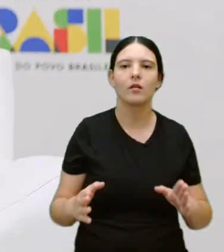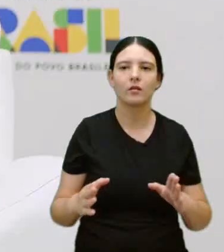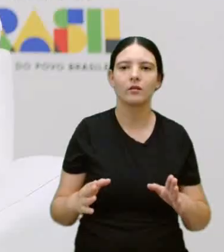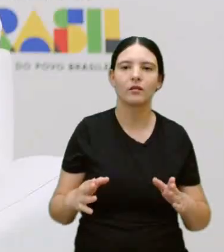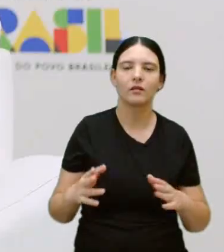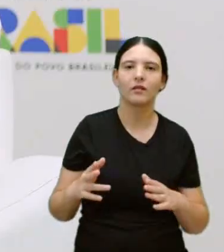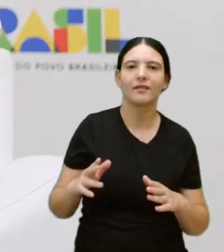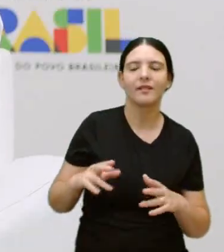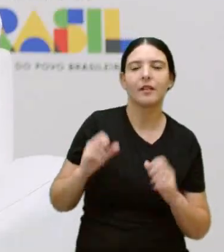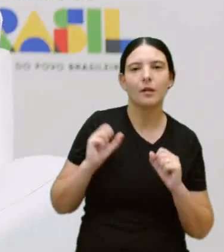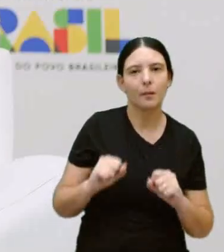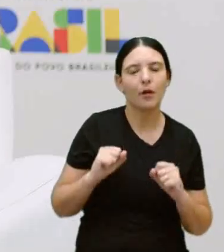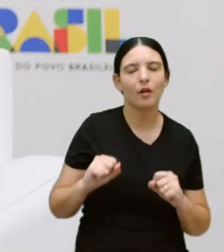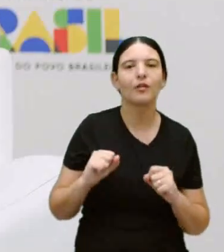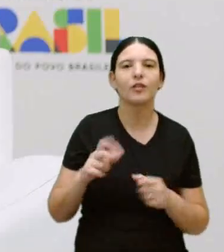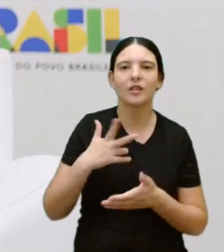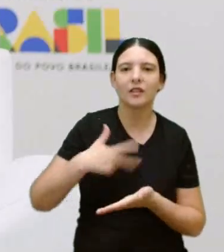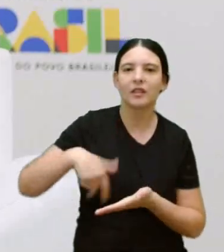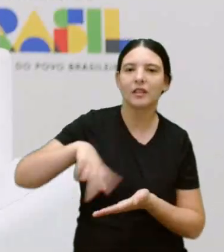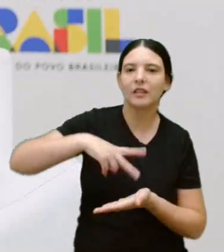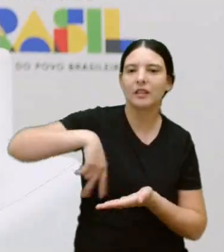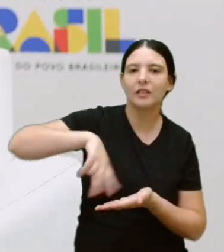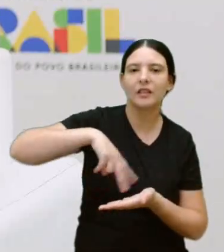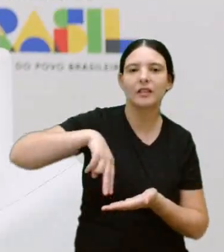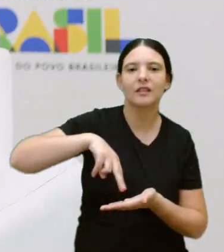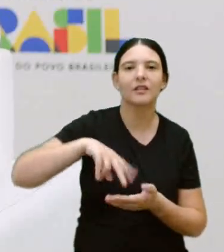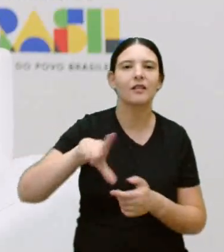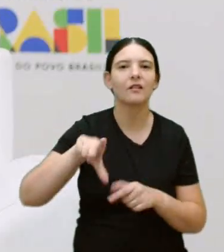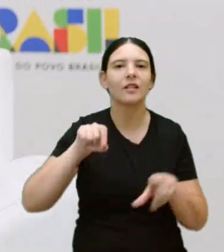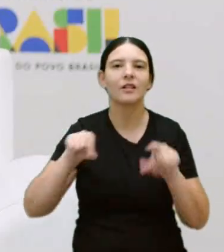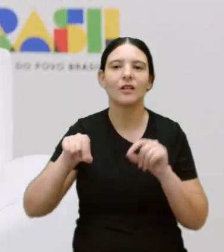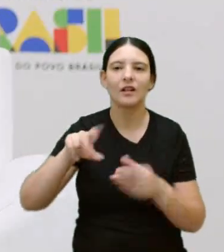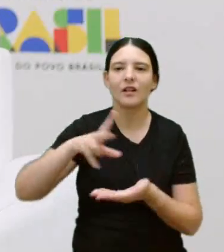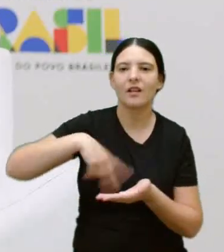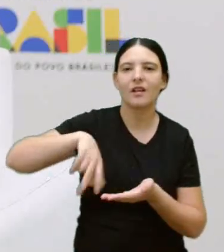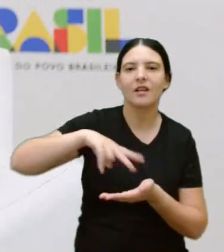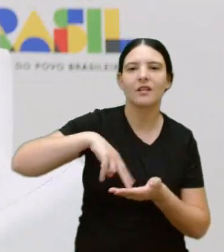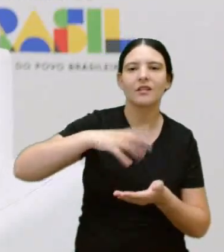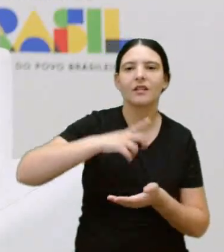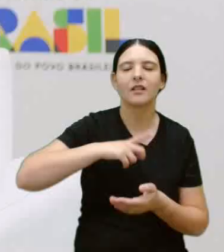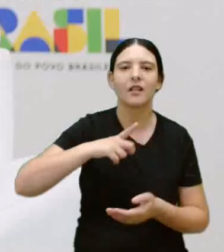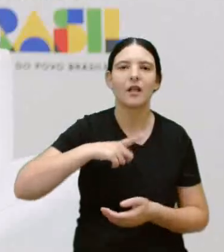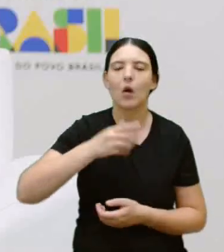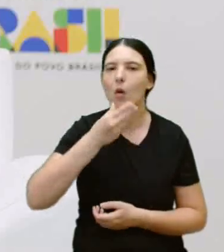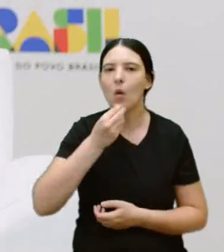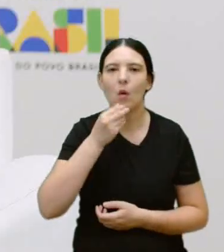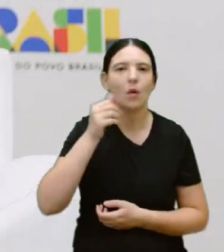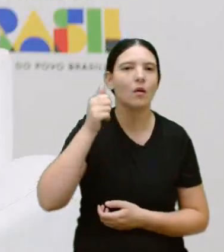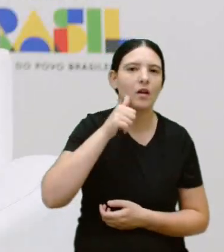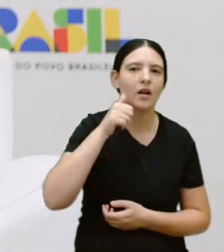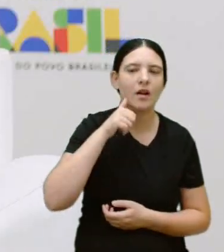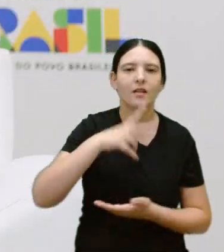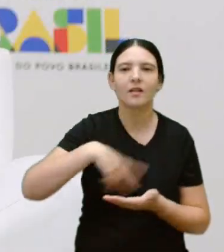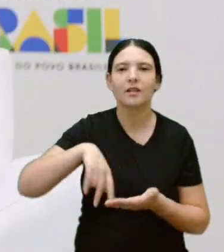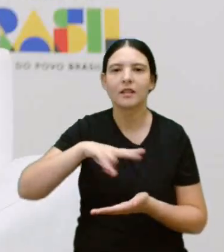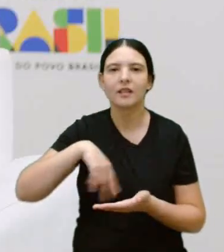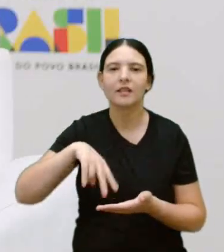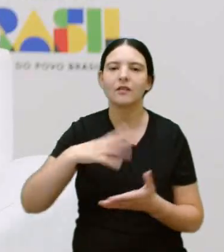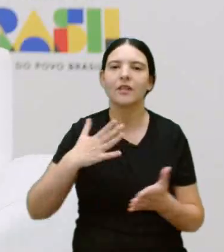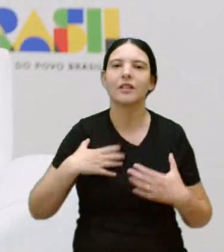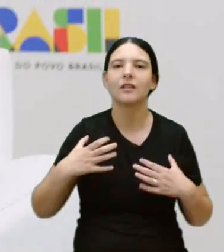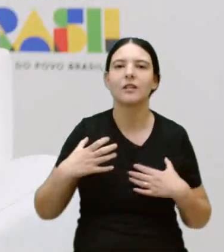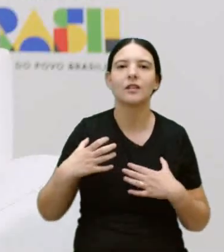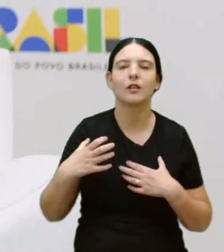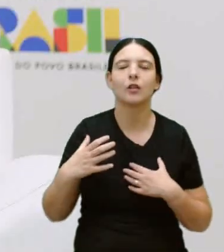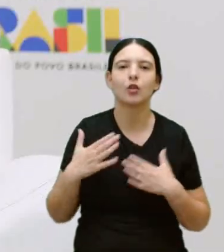encontrar alguém. Tem uma dança para escolher. Você dança, tem muitos rapazes, moças, estão lá, pessoas vão dançar, sentir o corpo. Não é só a